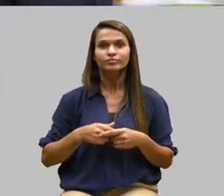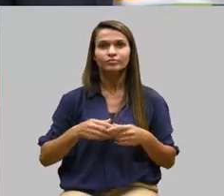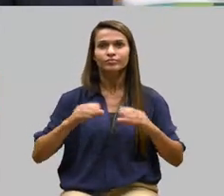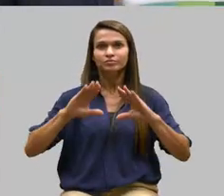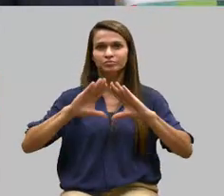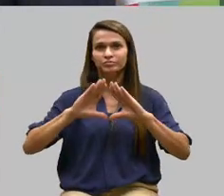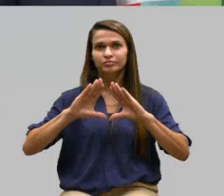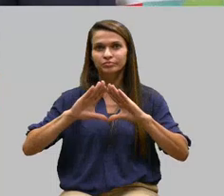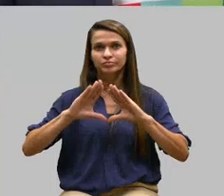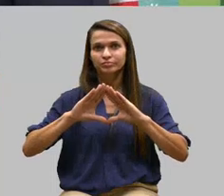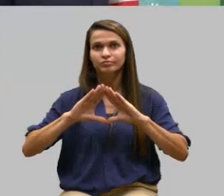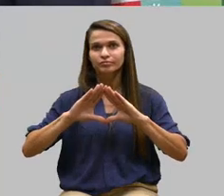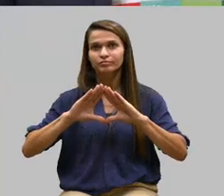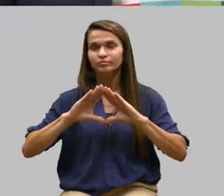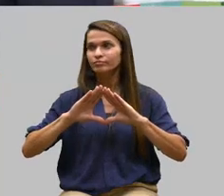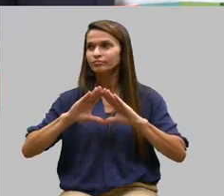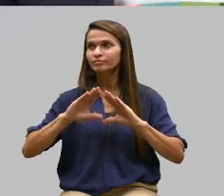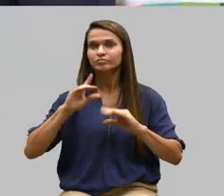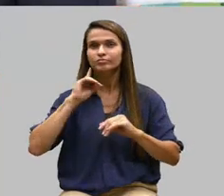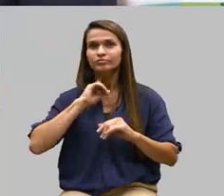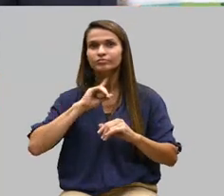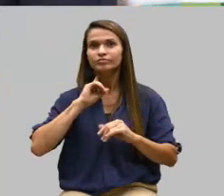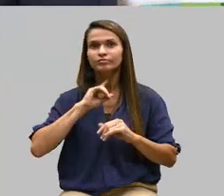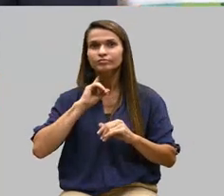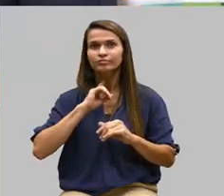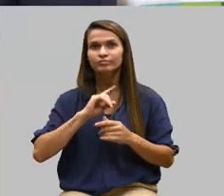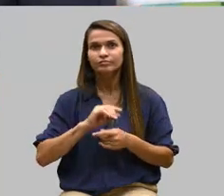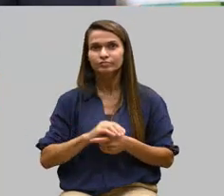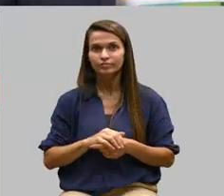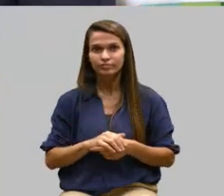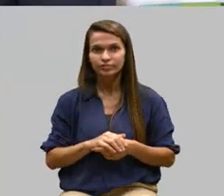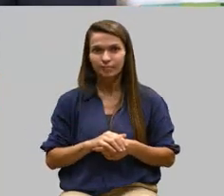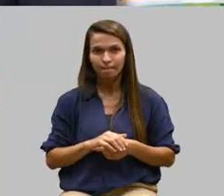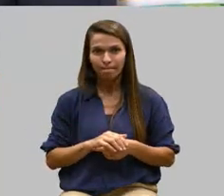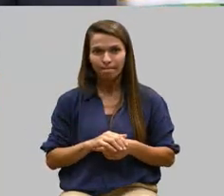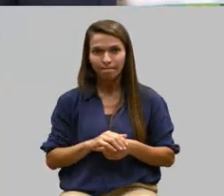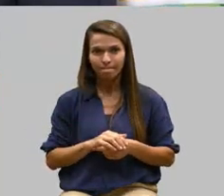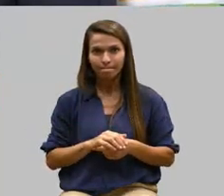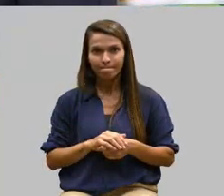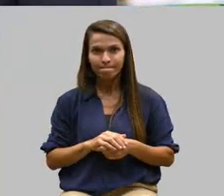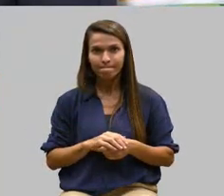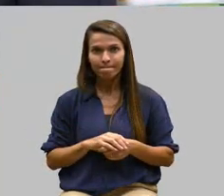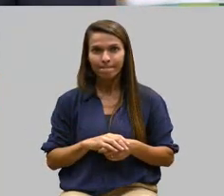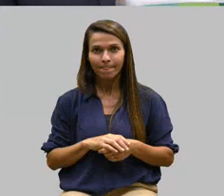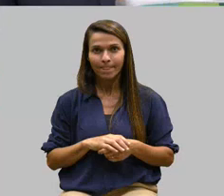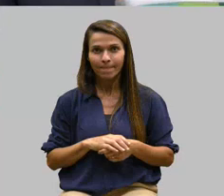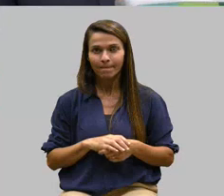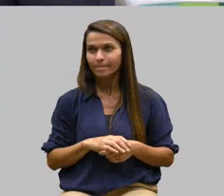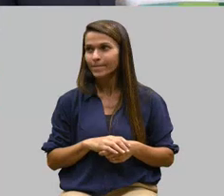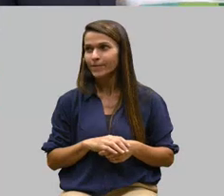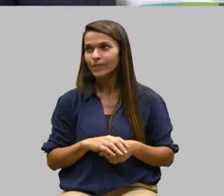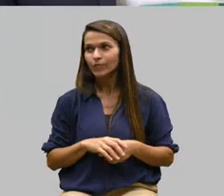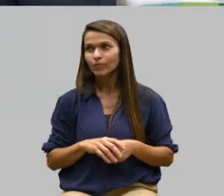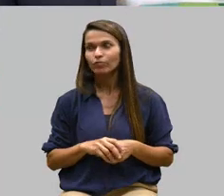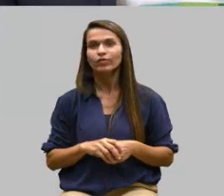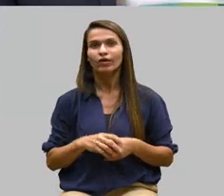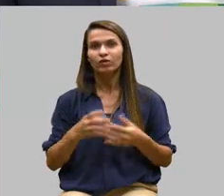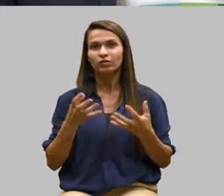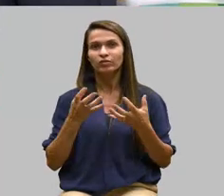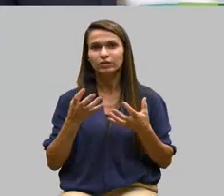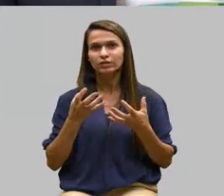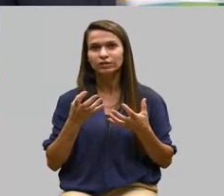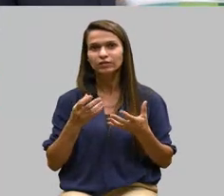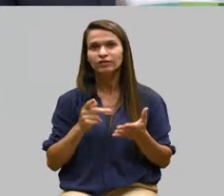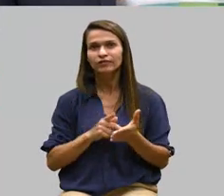de Minas Gerais eu gostaria na verdade senhoras e senhores